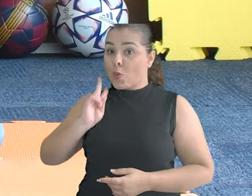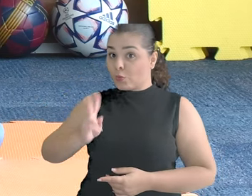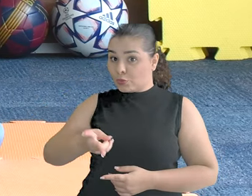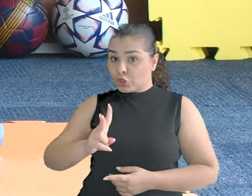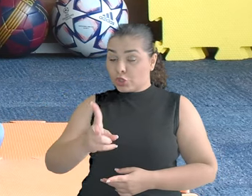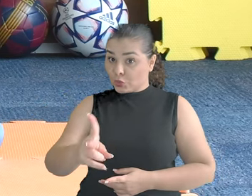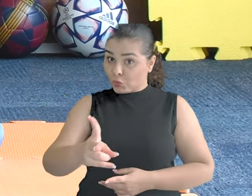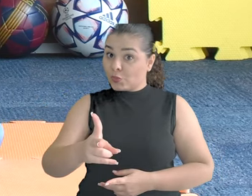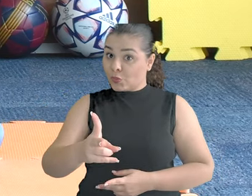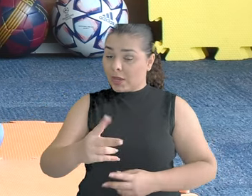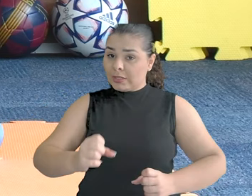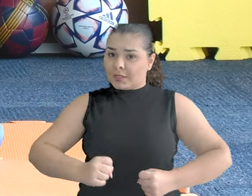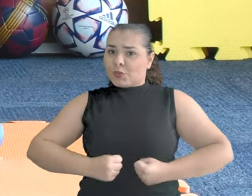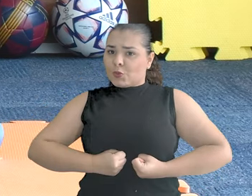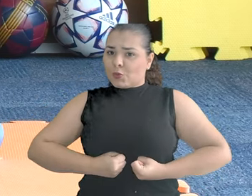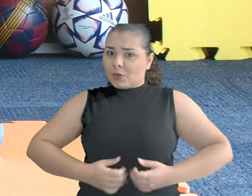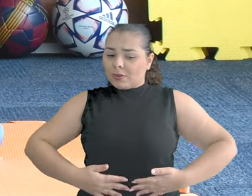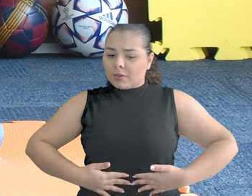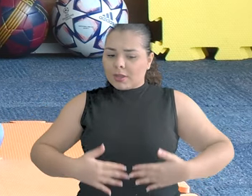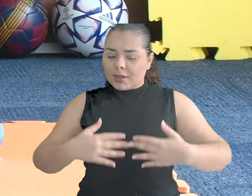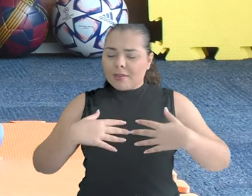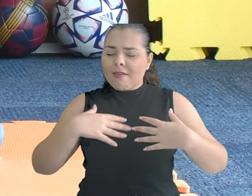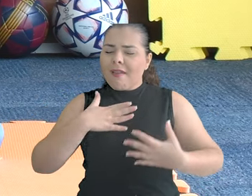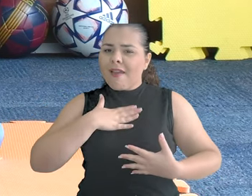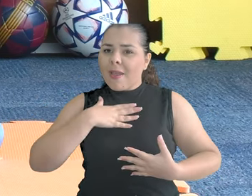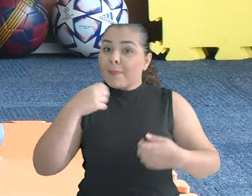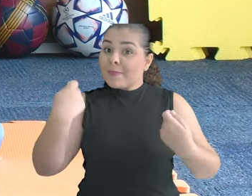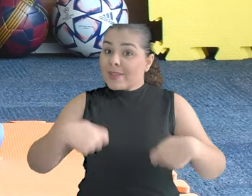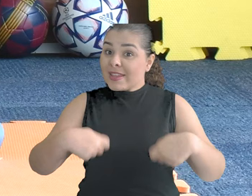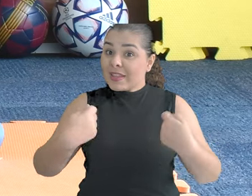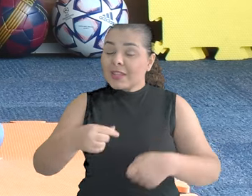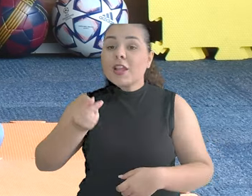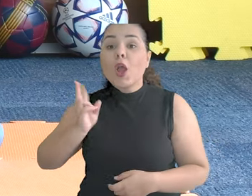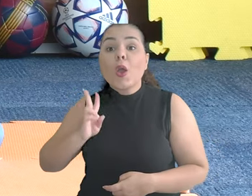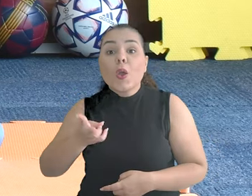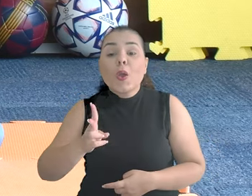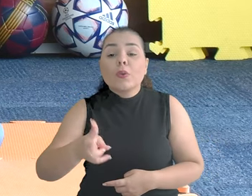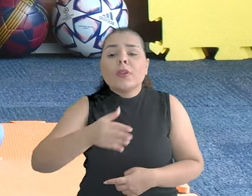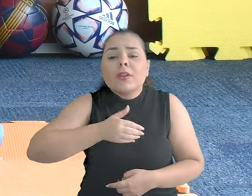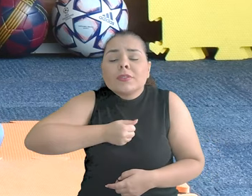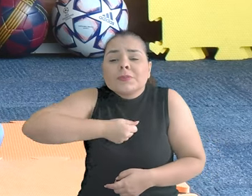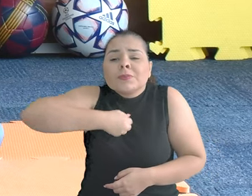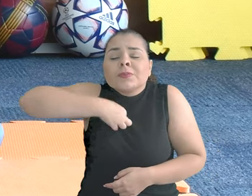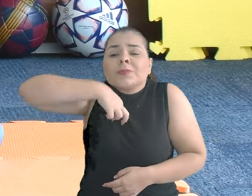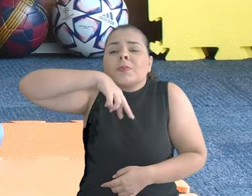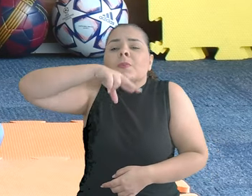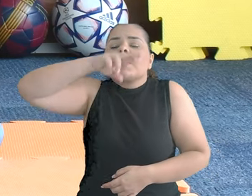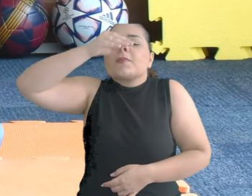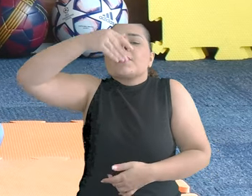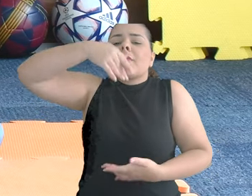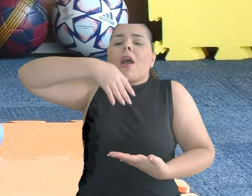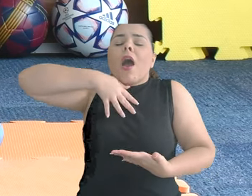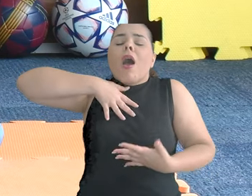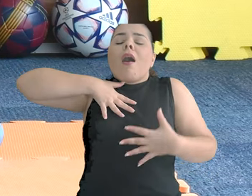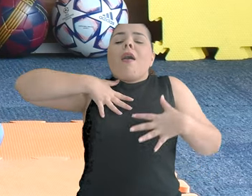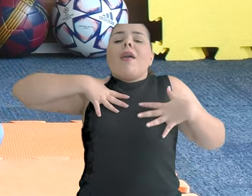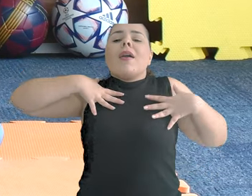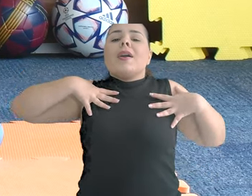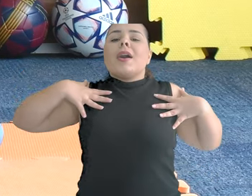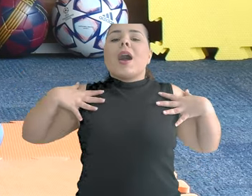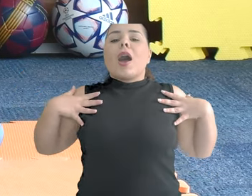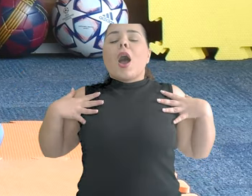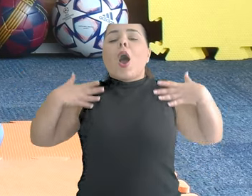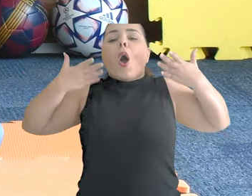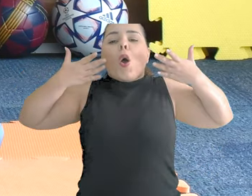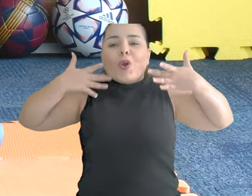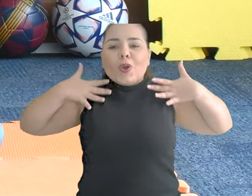Sustenta, segura. A sua respiração sempre fluindo. Enchendo a barriga de